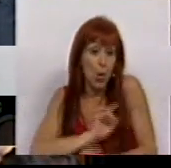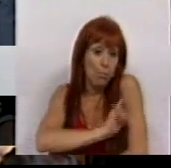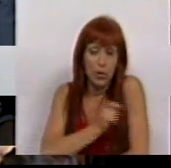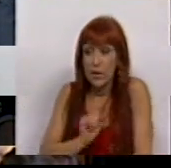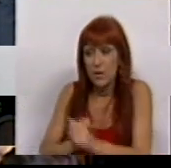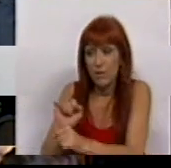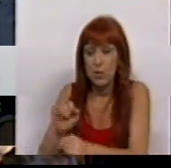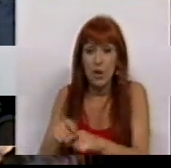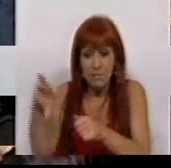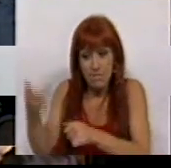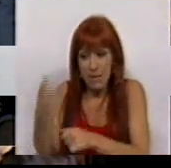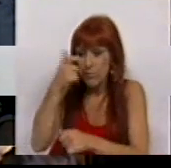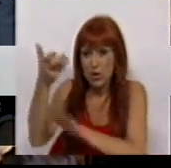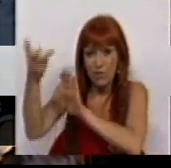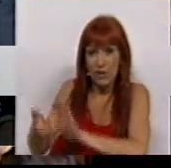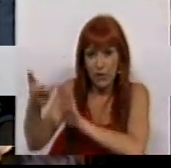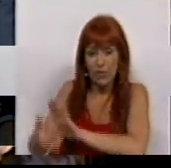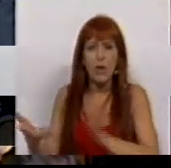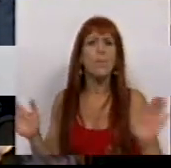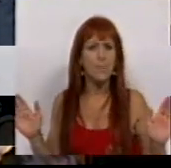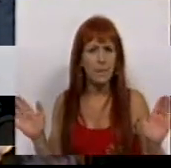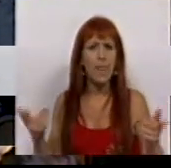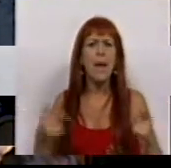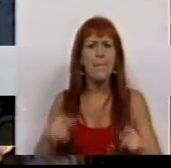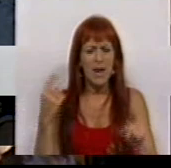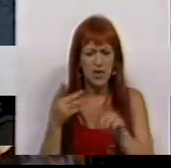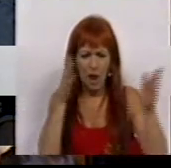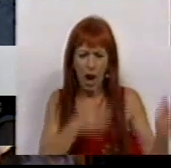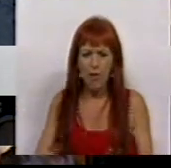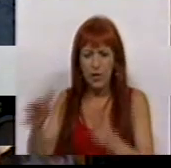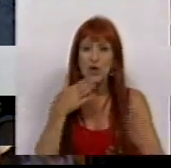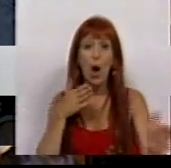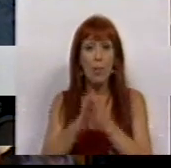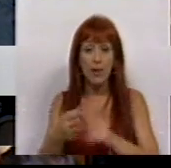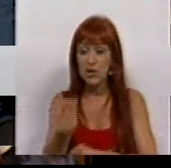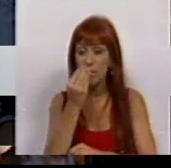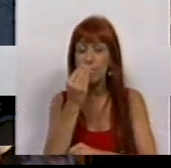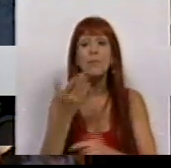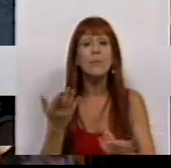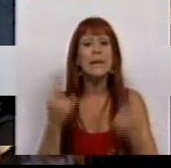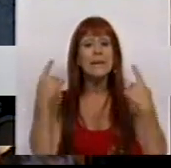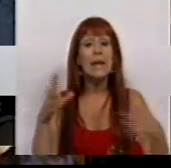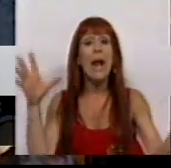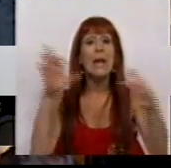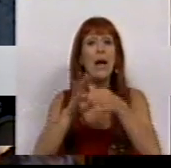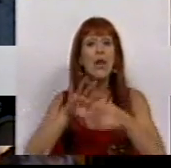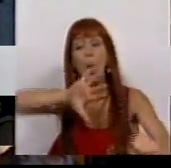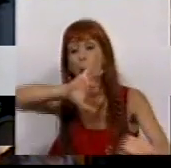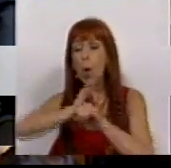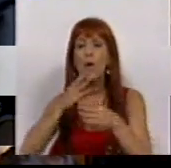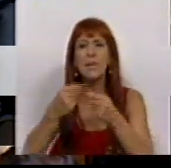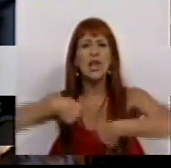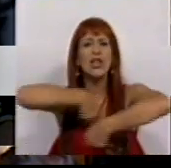potencial fixador de populações. Mas à produção e ao aproveitamento alimentar está ligada outra matéria,